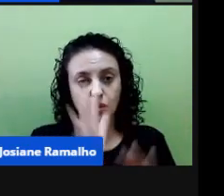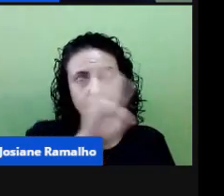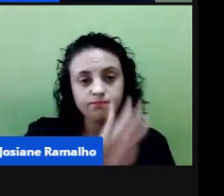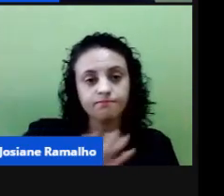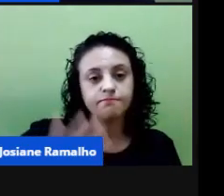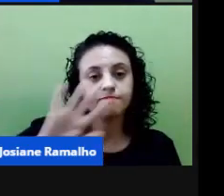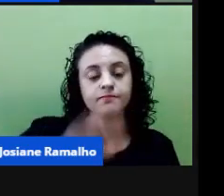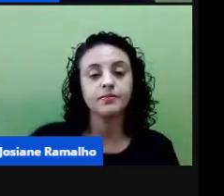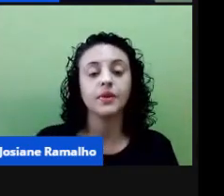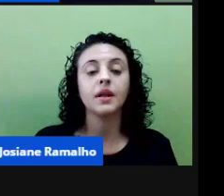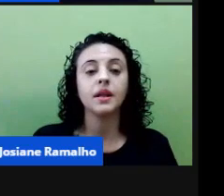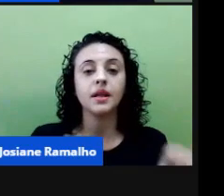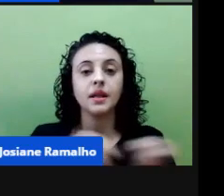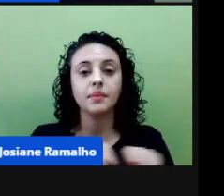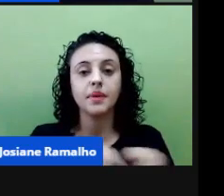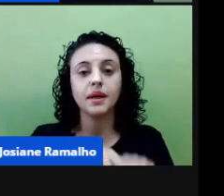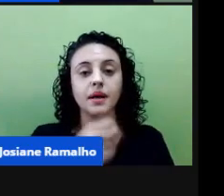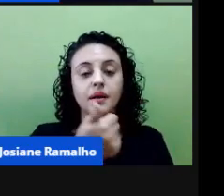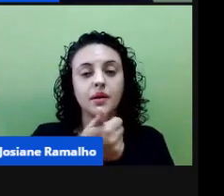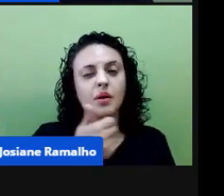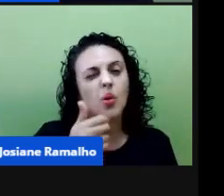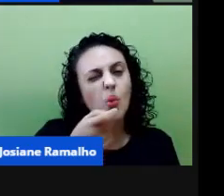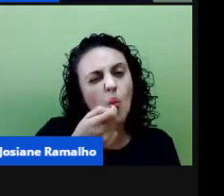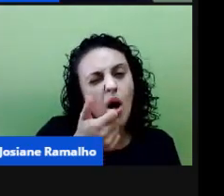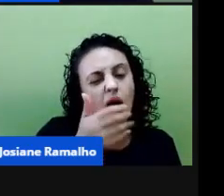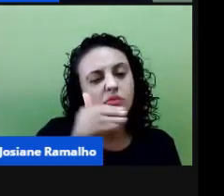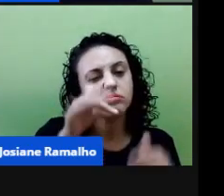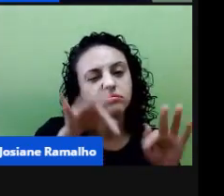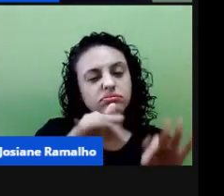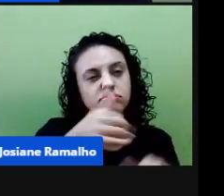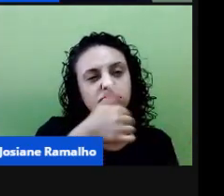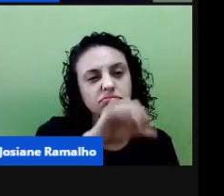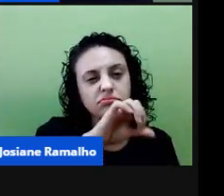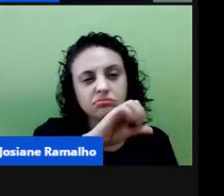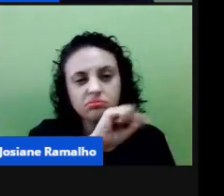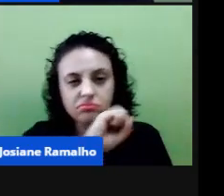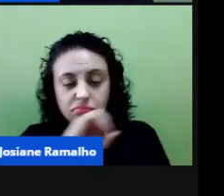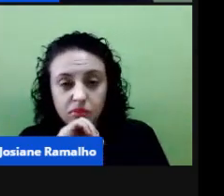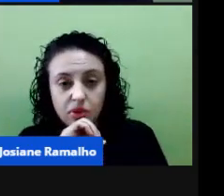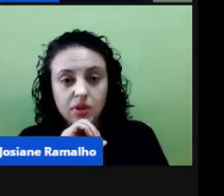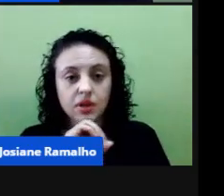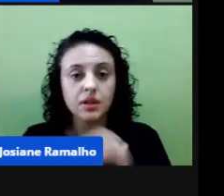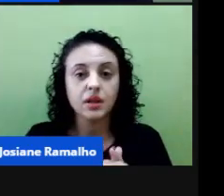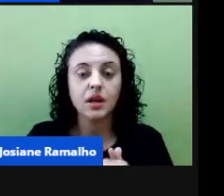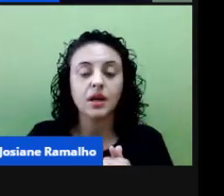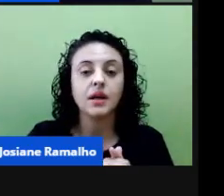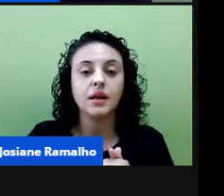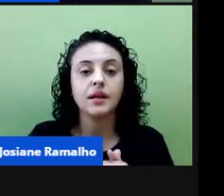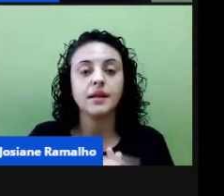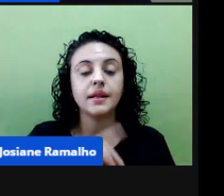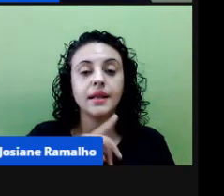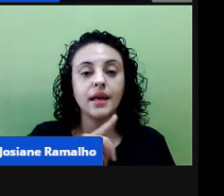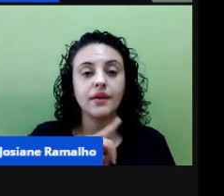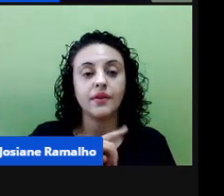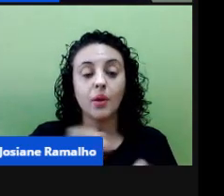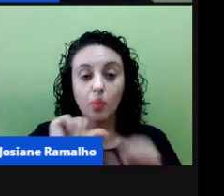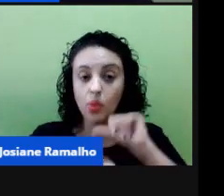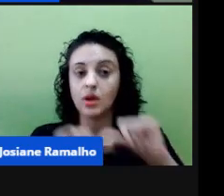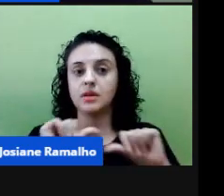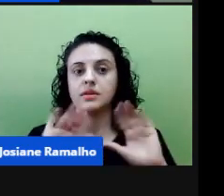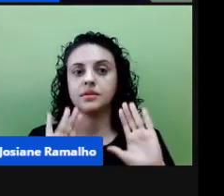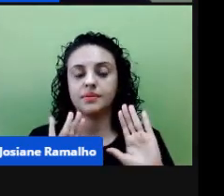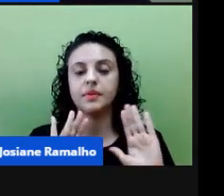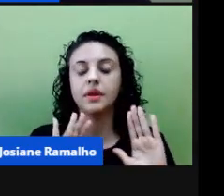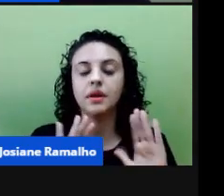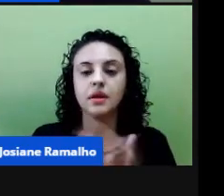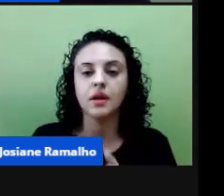A partir da década de 80, final da década de 80, com o primeiro concurso de jornalismo, a gente já teve uma mudança de cenário. Aquela